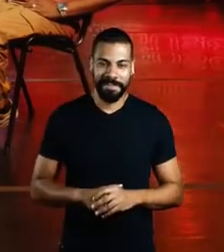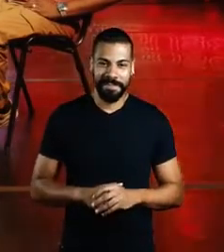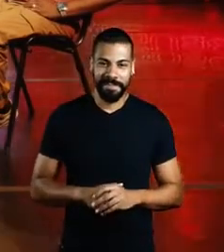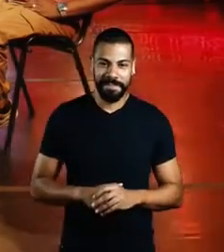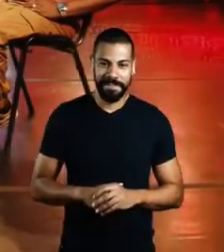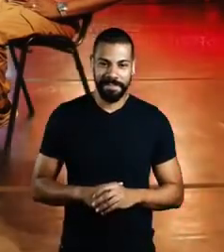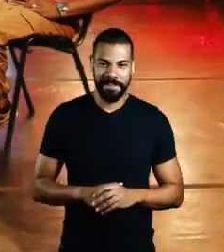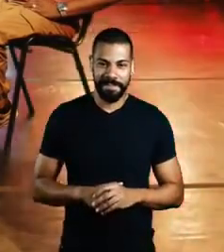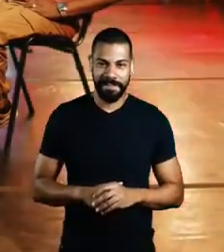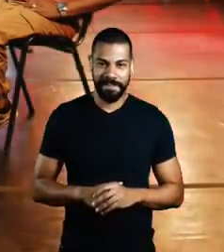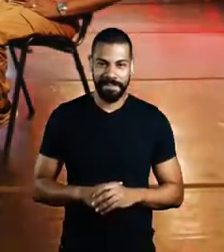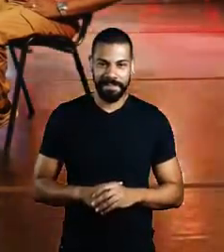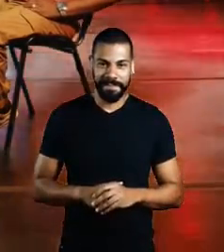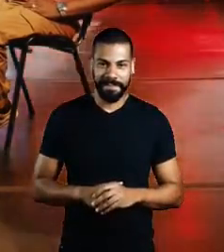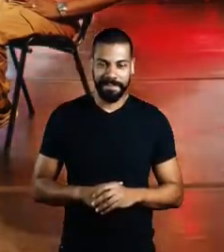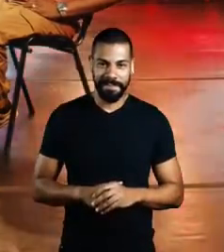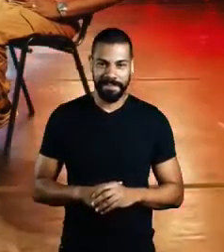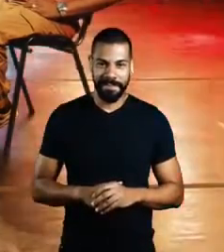Oi.